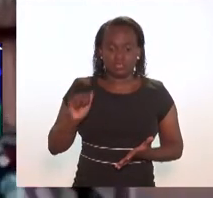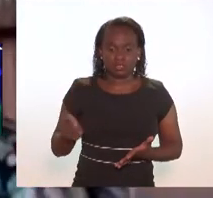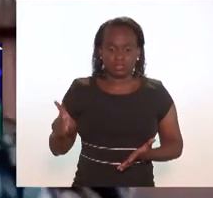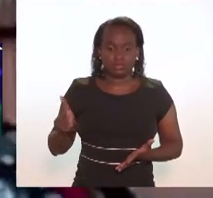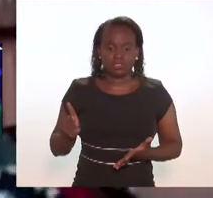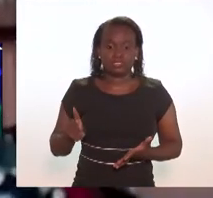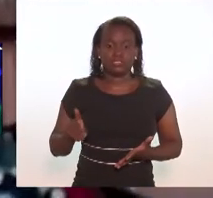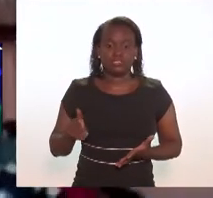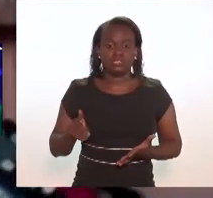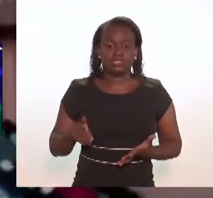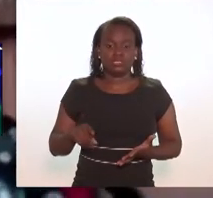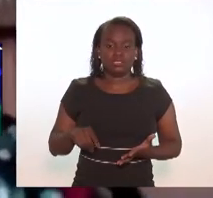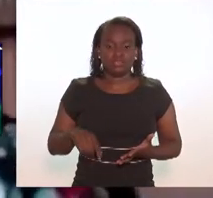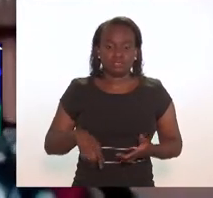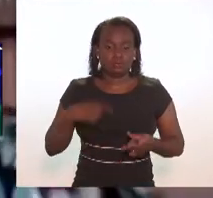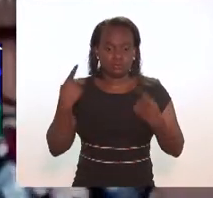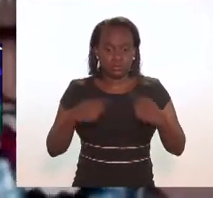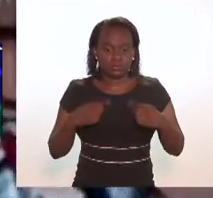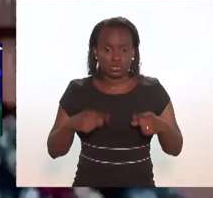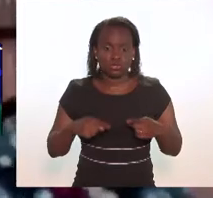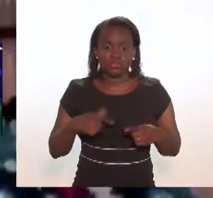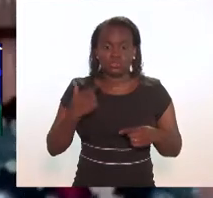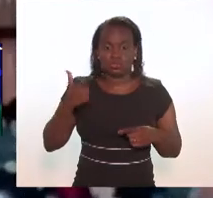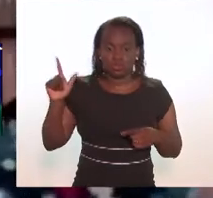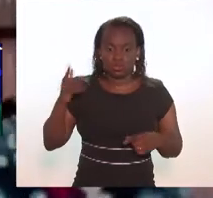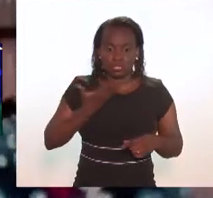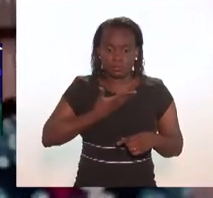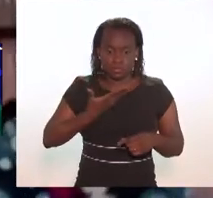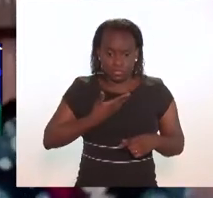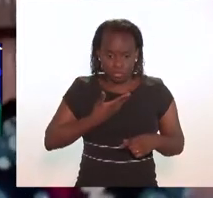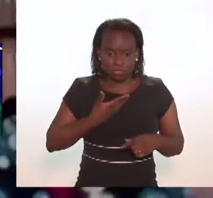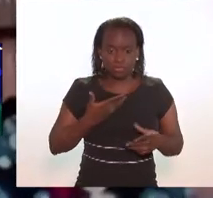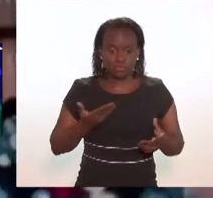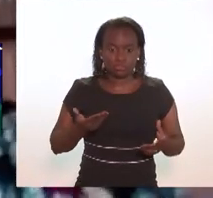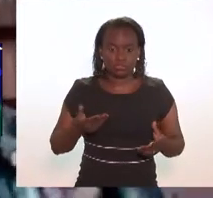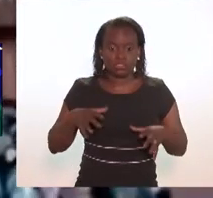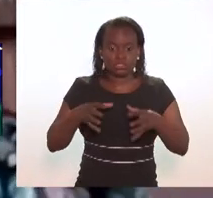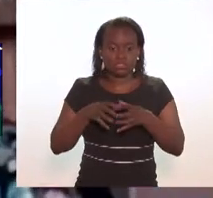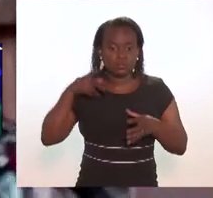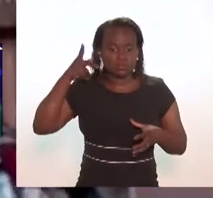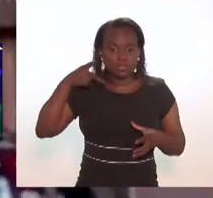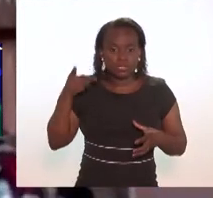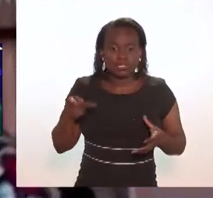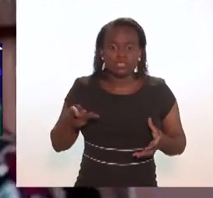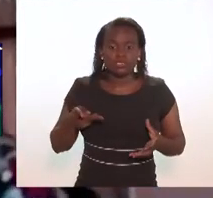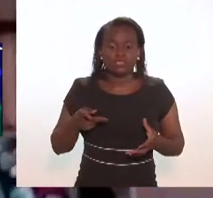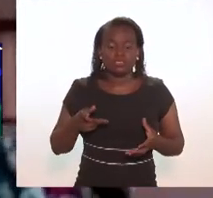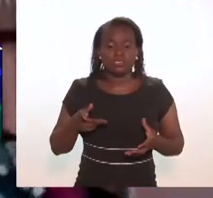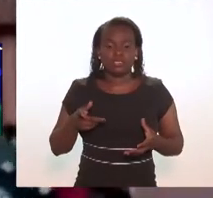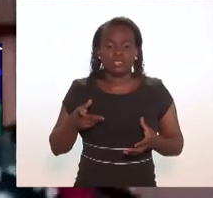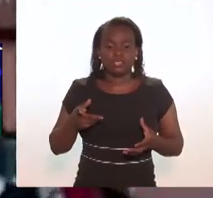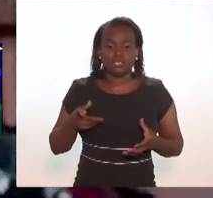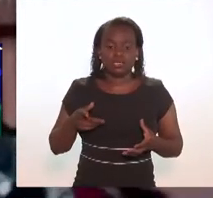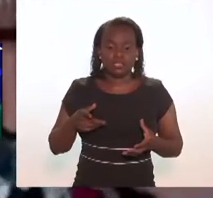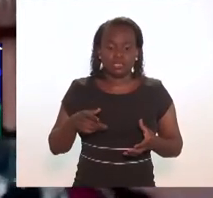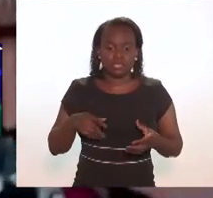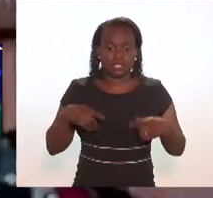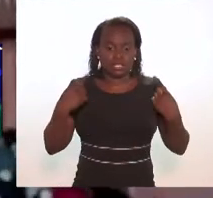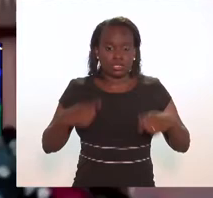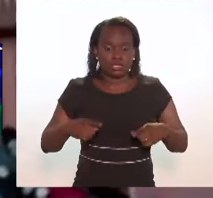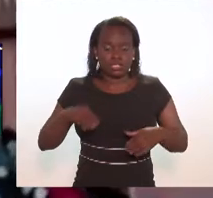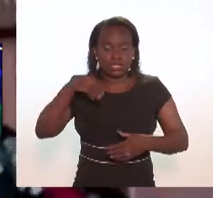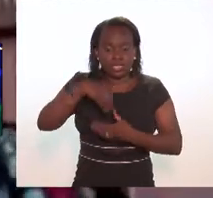foi instada por um outro companheiro, colega de parlamento, a estar atentando contra o